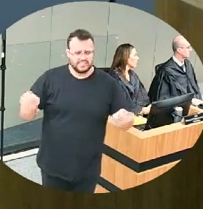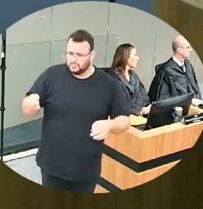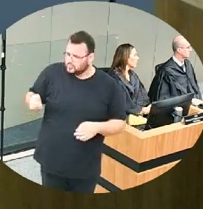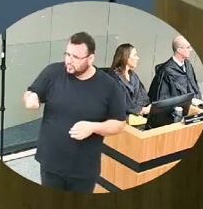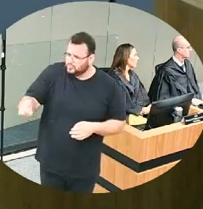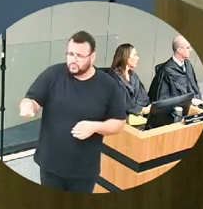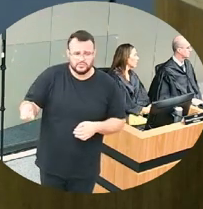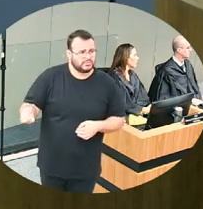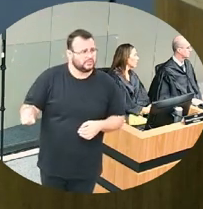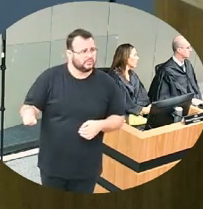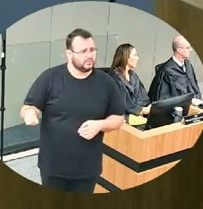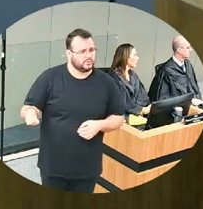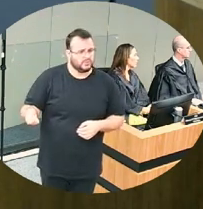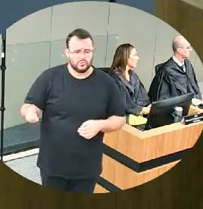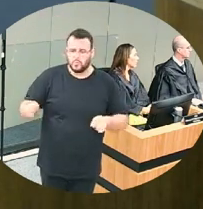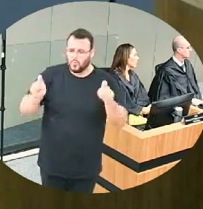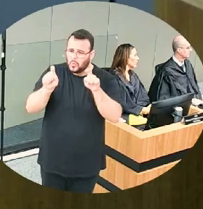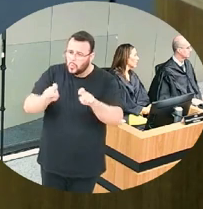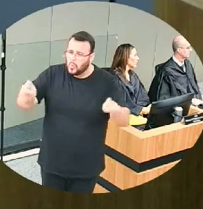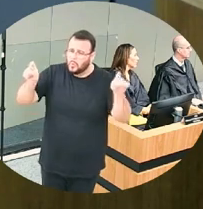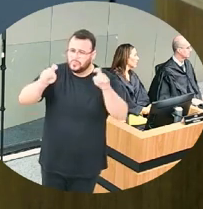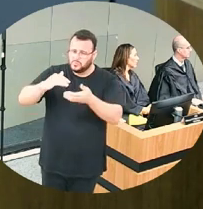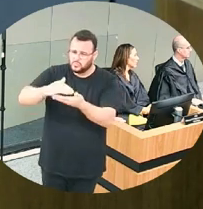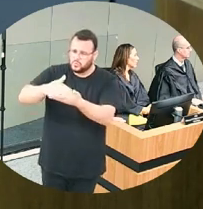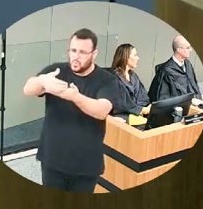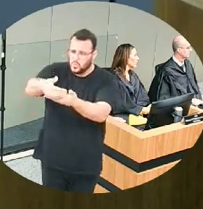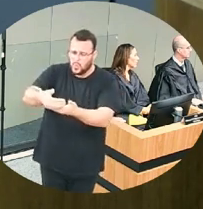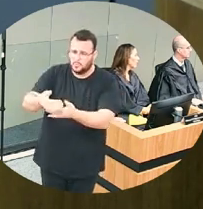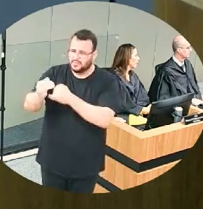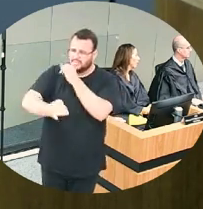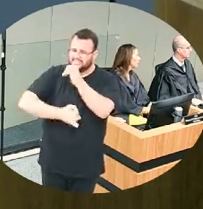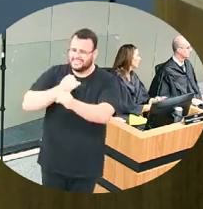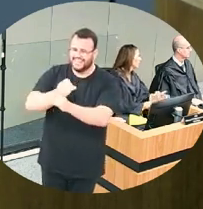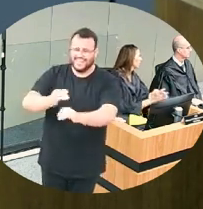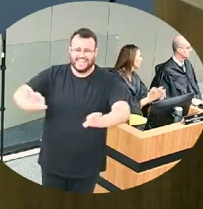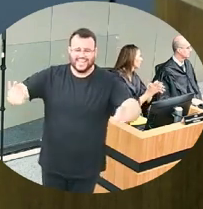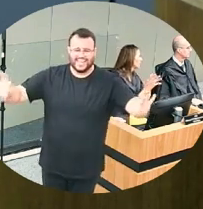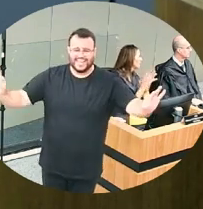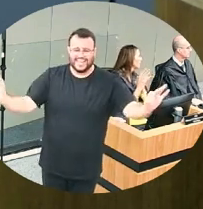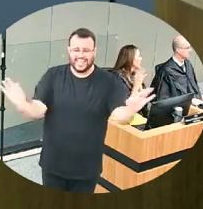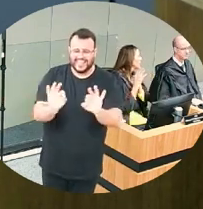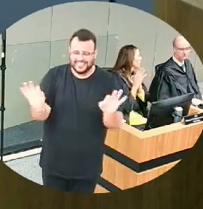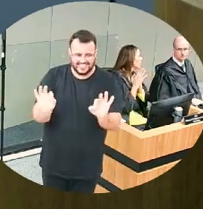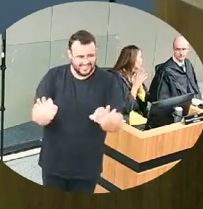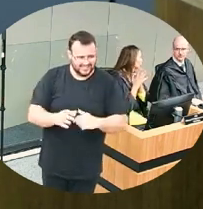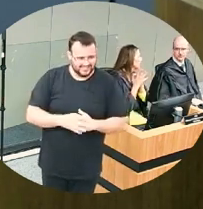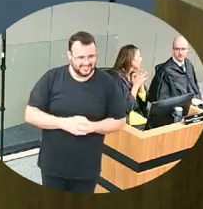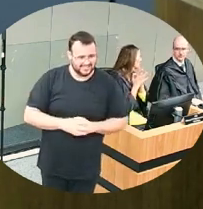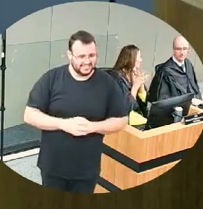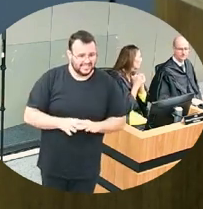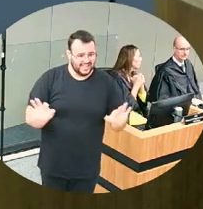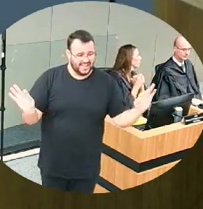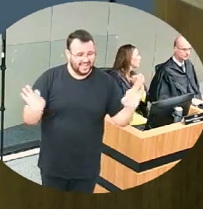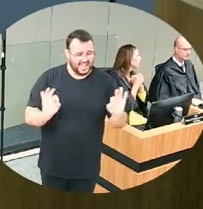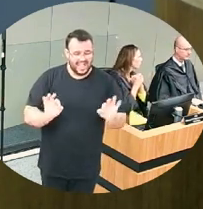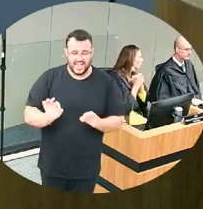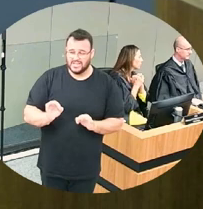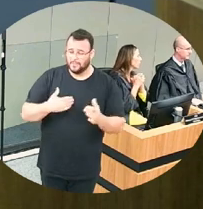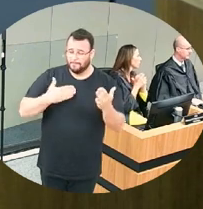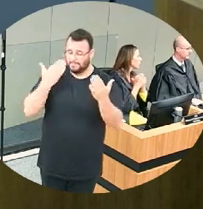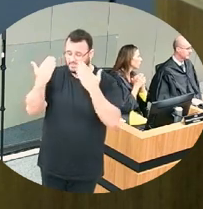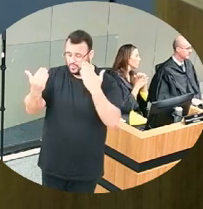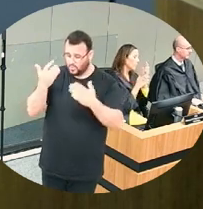tomada para colocar um computador um notebook internet nós não tínhamos nada nós não tínhamos condições